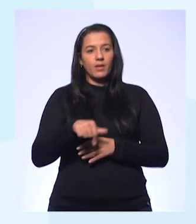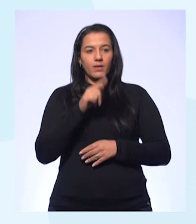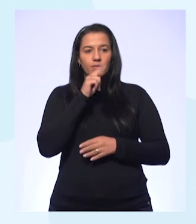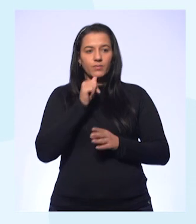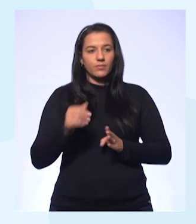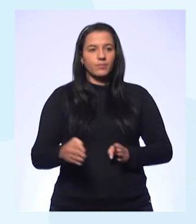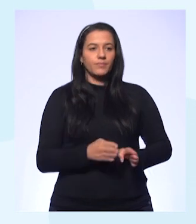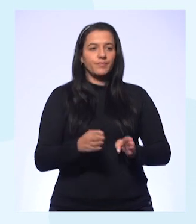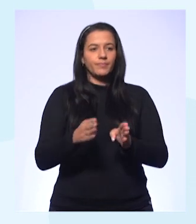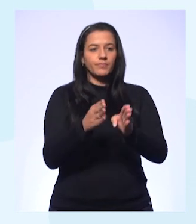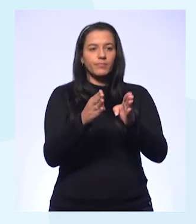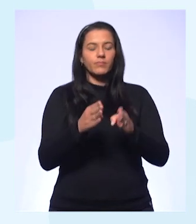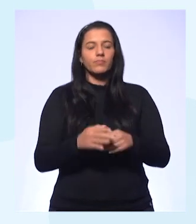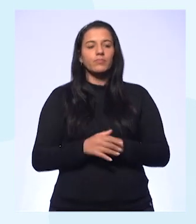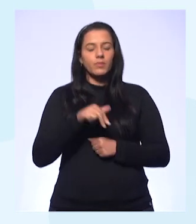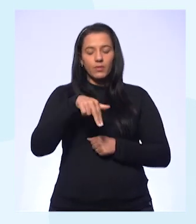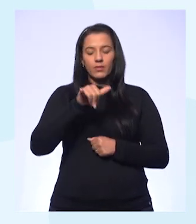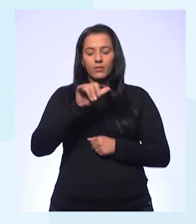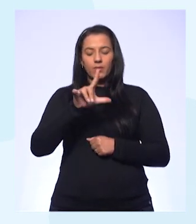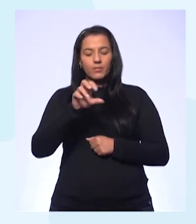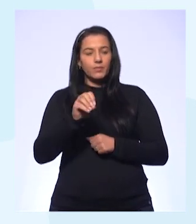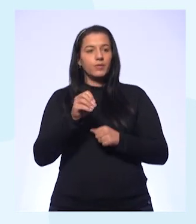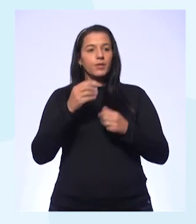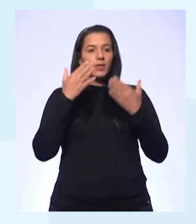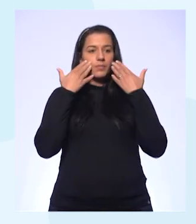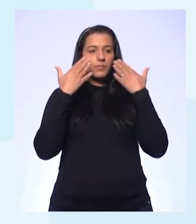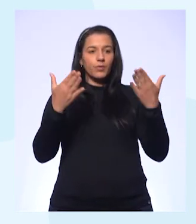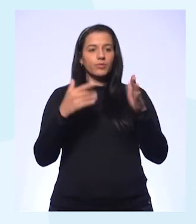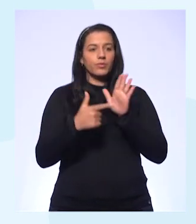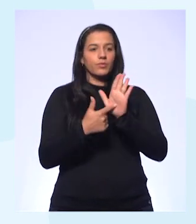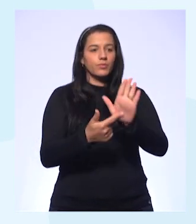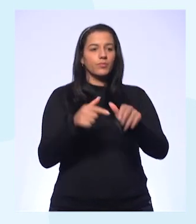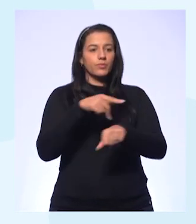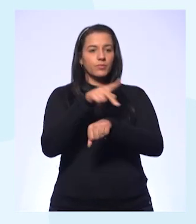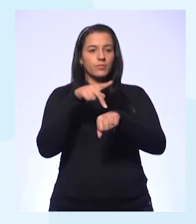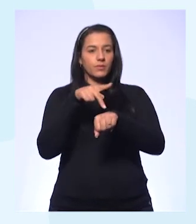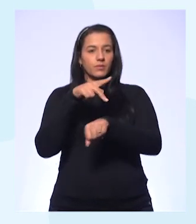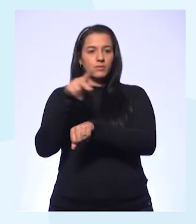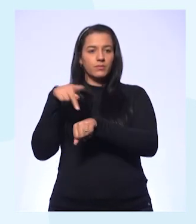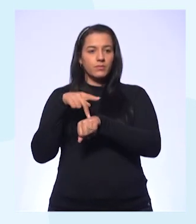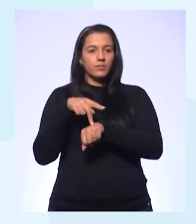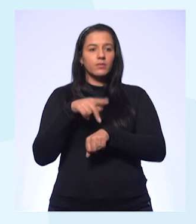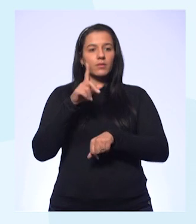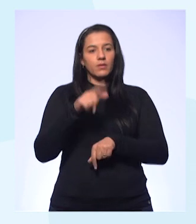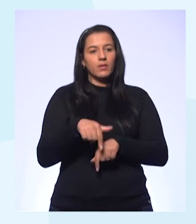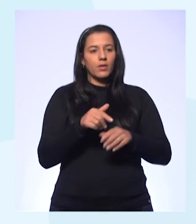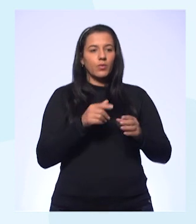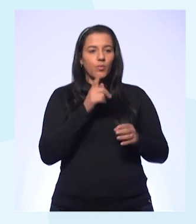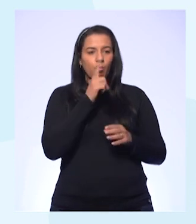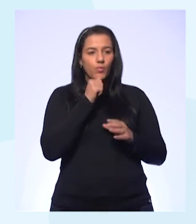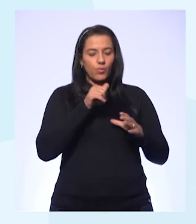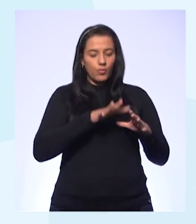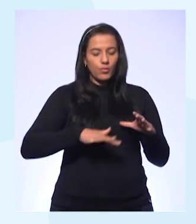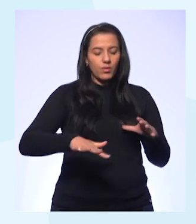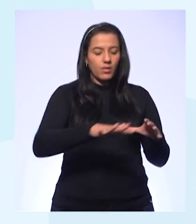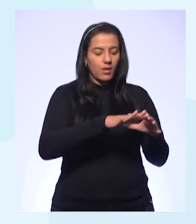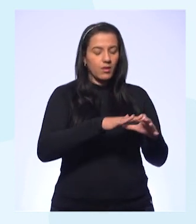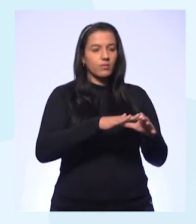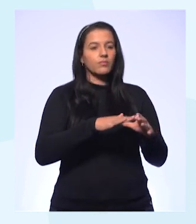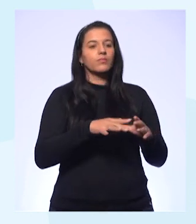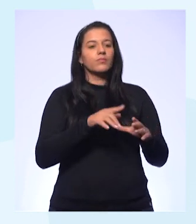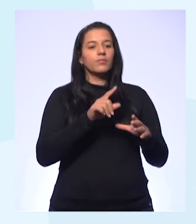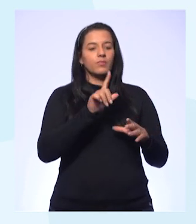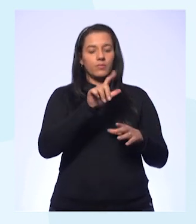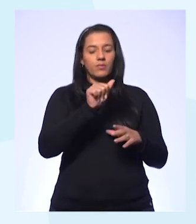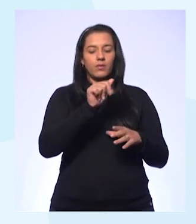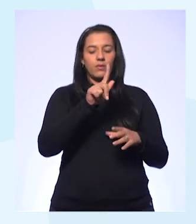também, né, destacando aí os países na qual ele banha, tem lá o Lago Vitória, que é uma das suas nascentes, né? Ele é, como eu falei